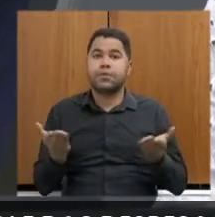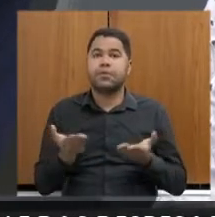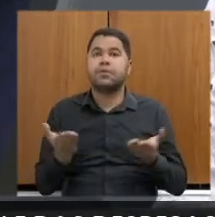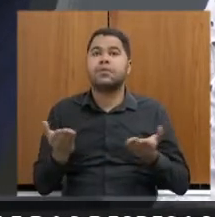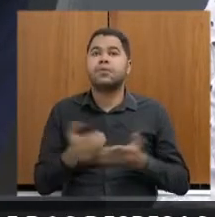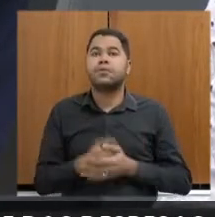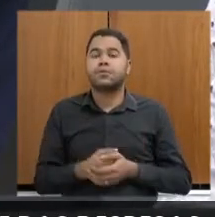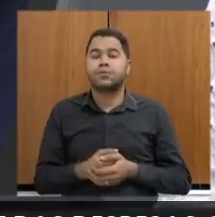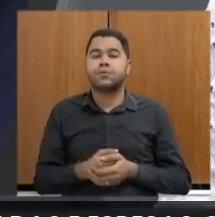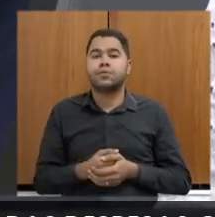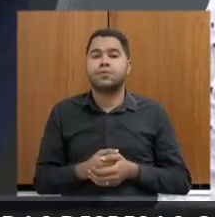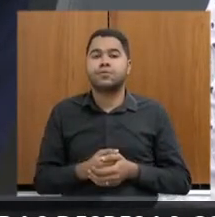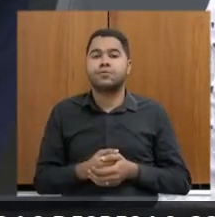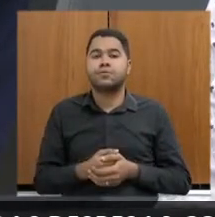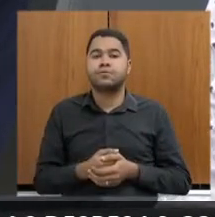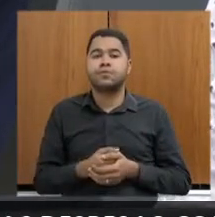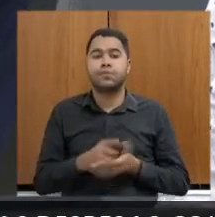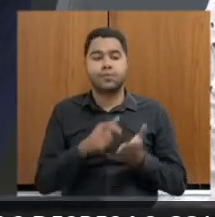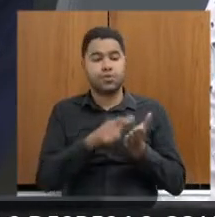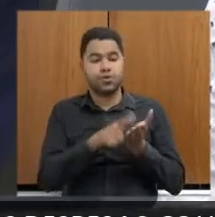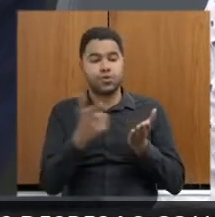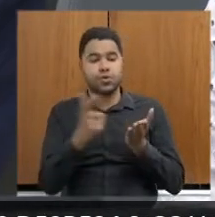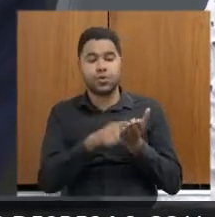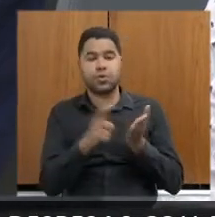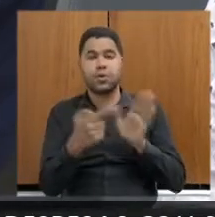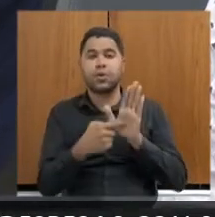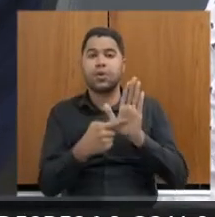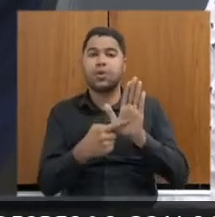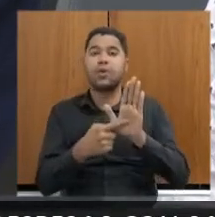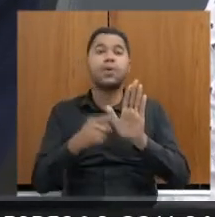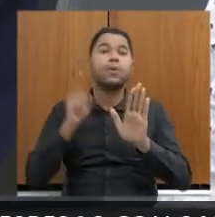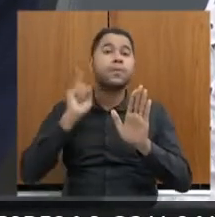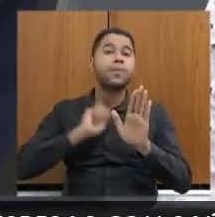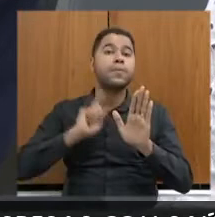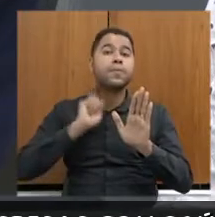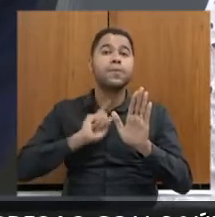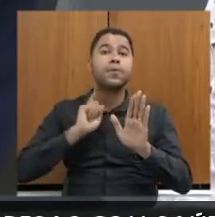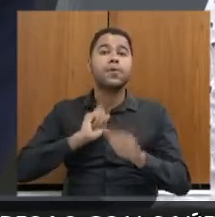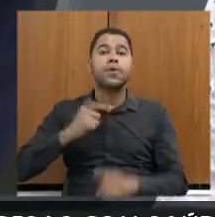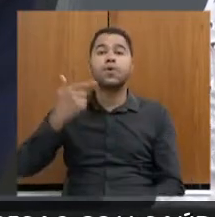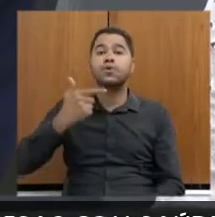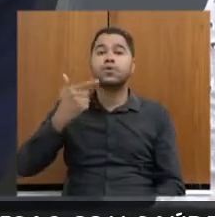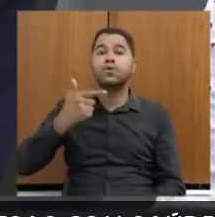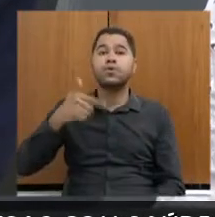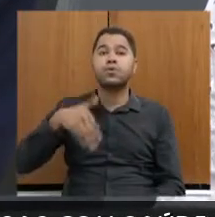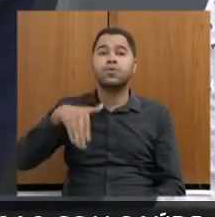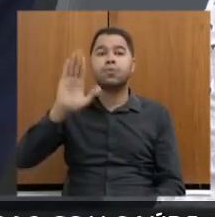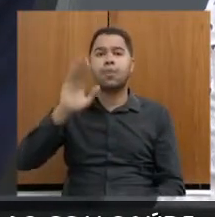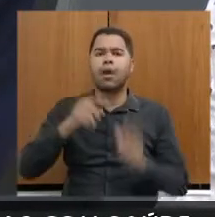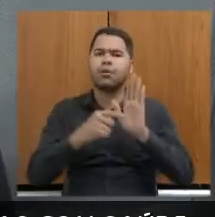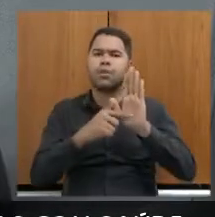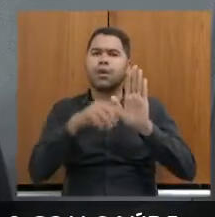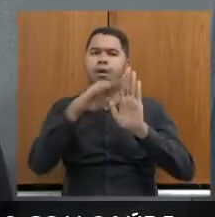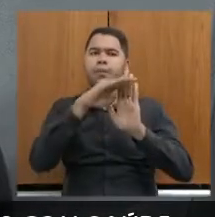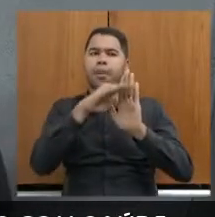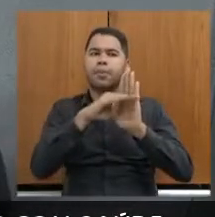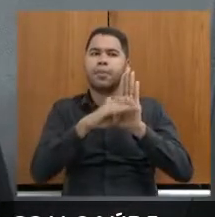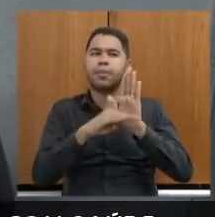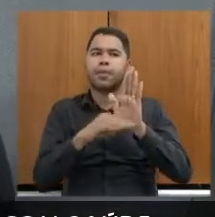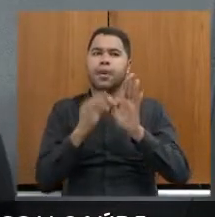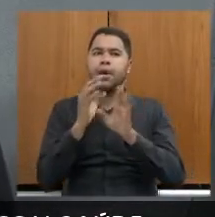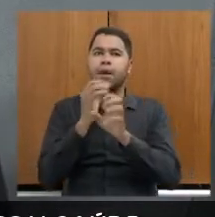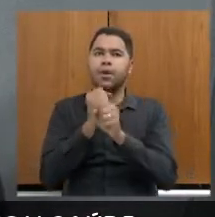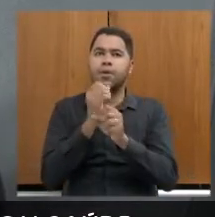matéria de jornais dizendo que o Estado de Minas é o estado é o segundo estado mais transparente nas